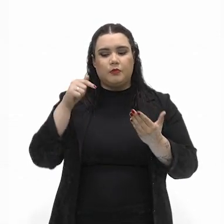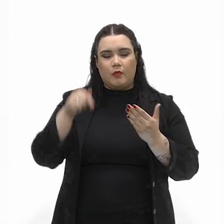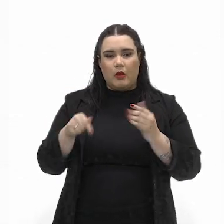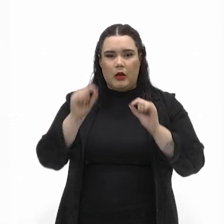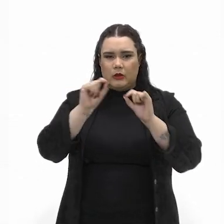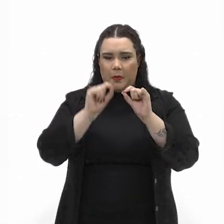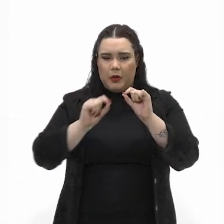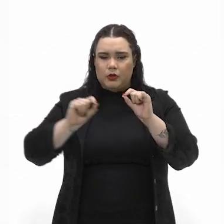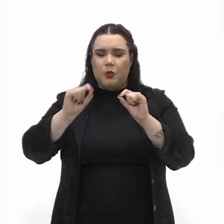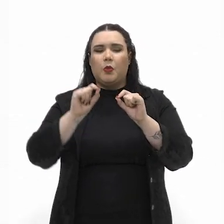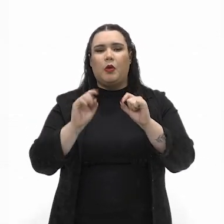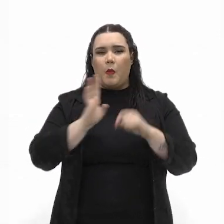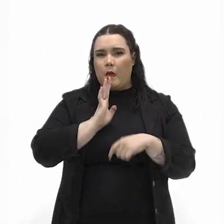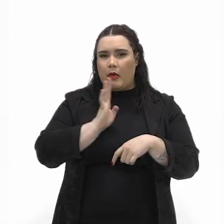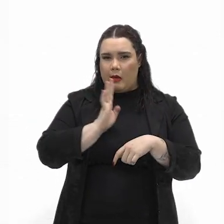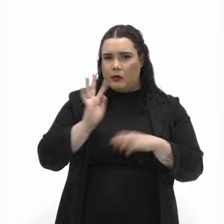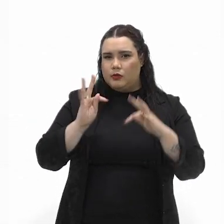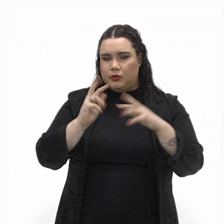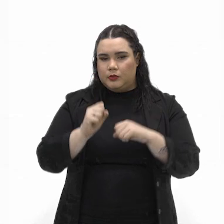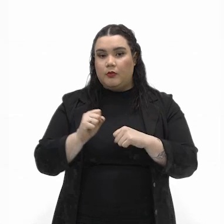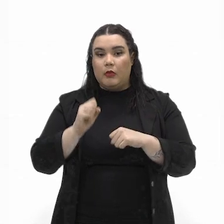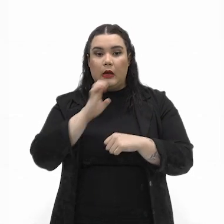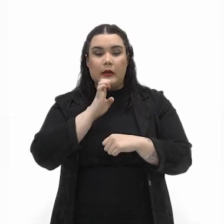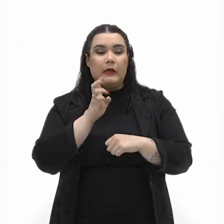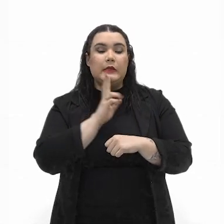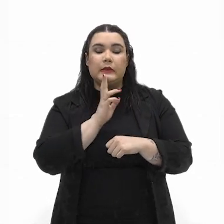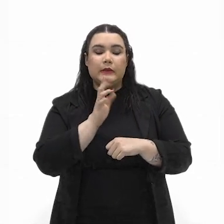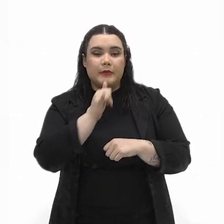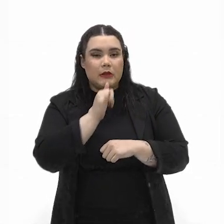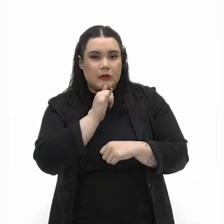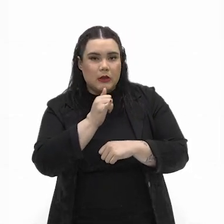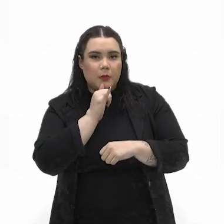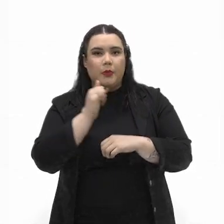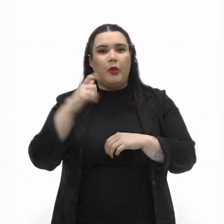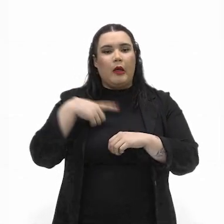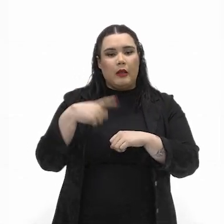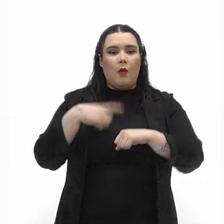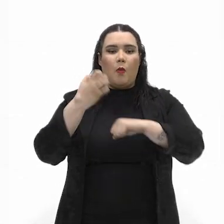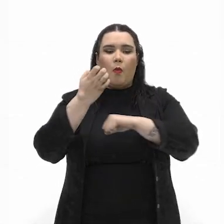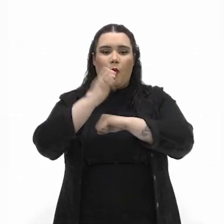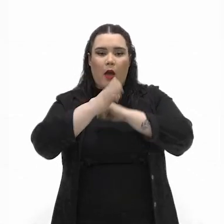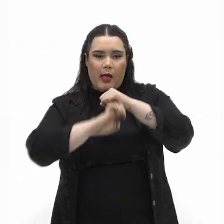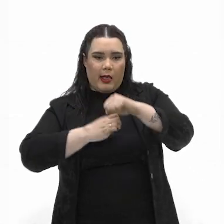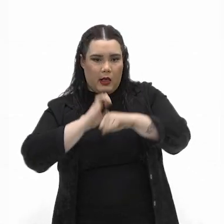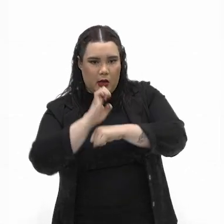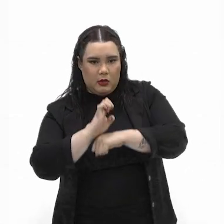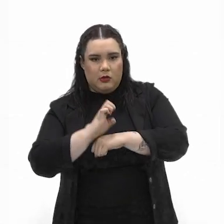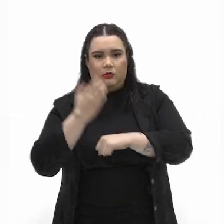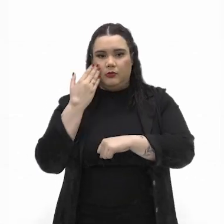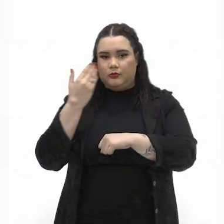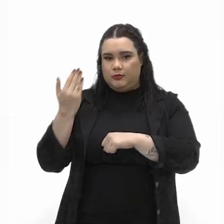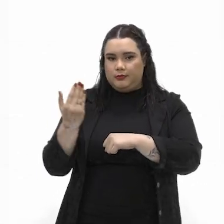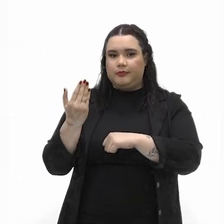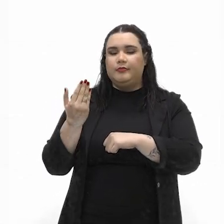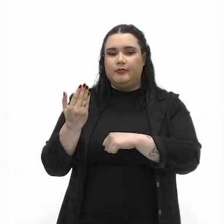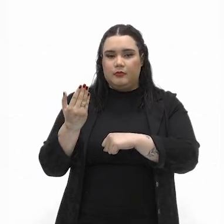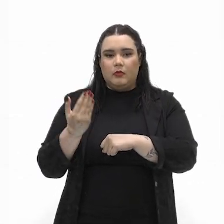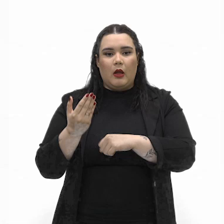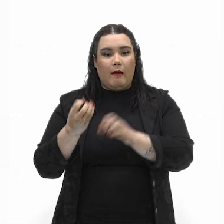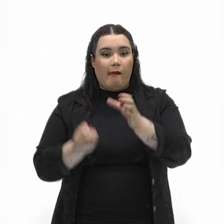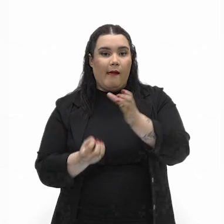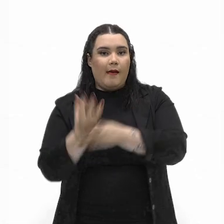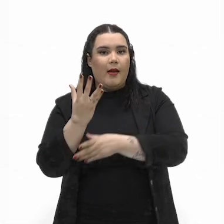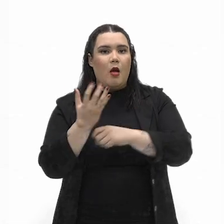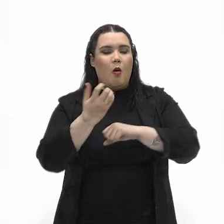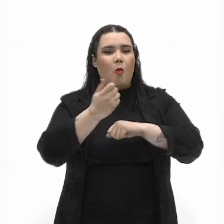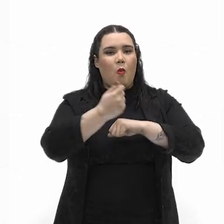conhecidas estão aí. Por exemplo, nós temos aí o elétron, tá? O elétron é uma partícula conhecida de vocês, ele forma lá o átomo, tá,